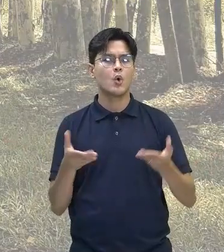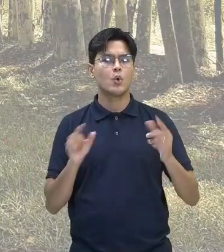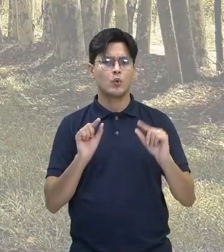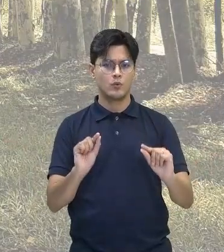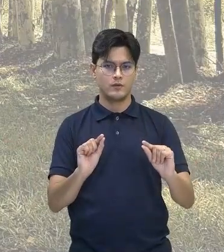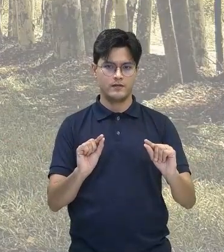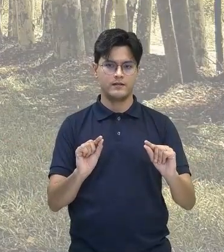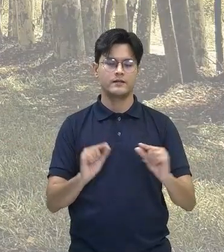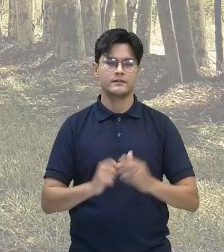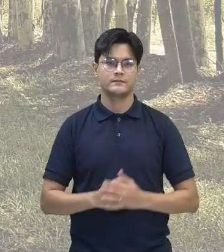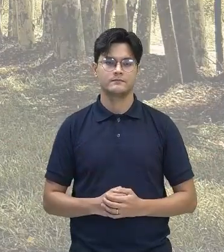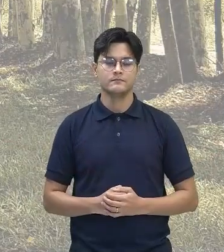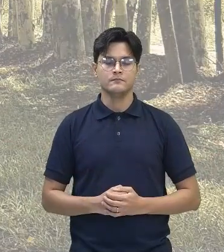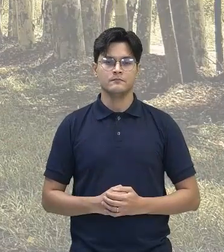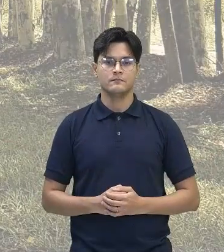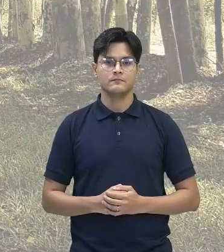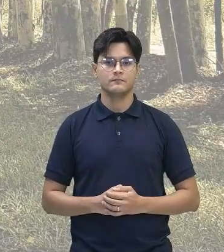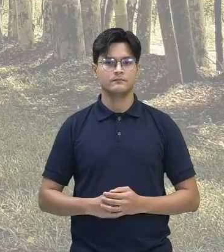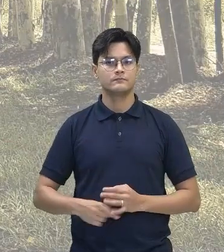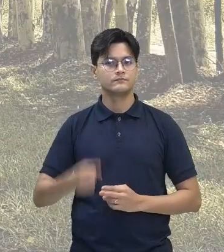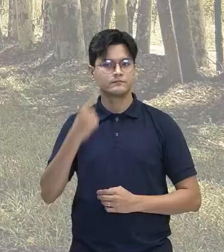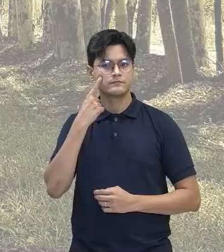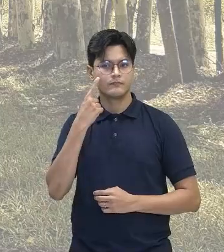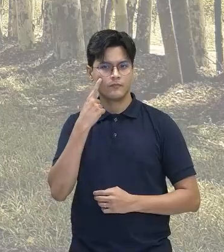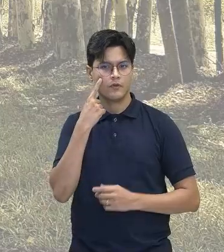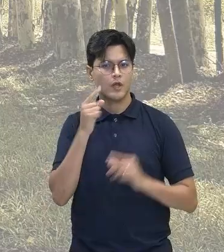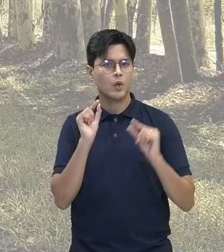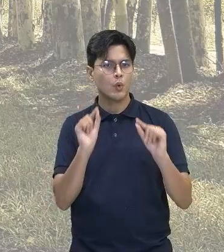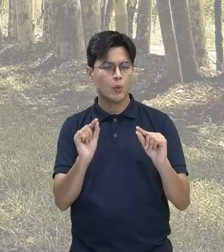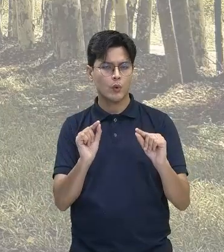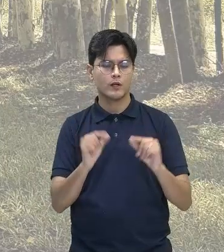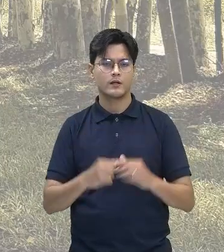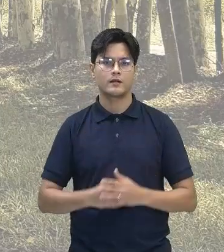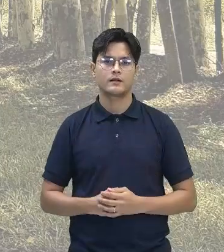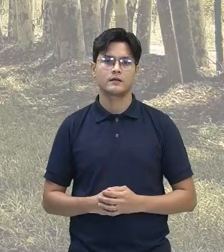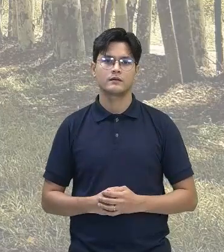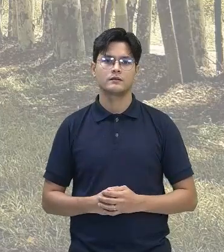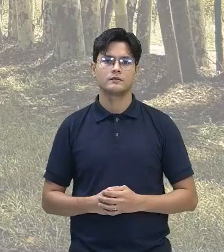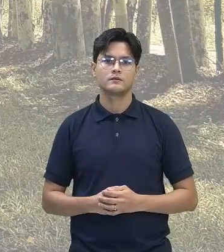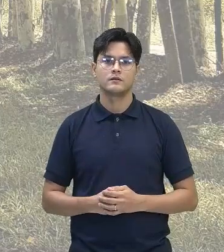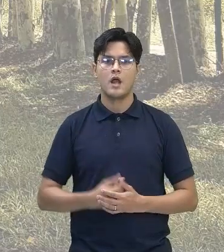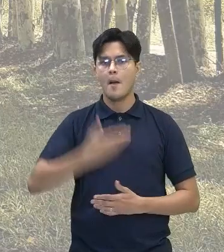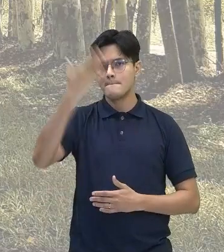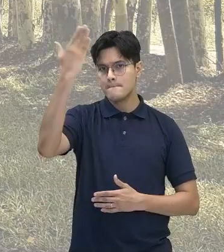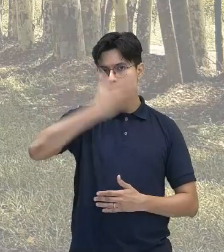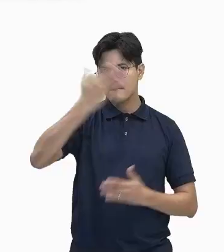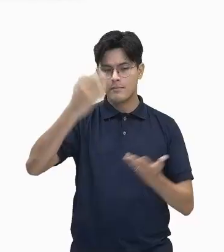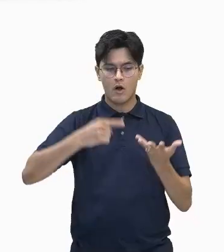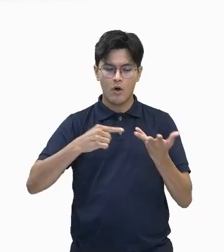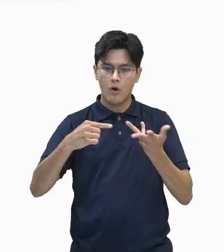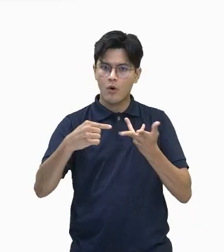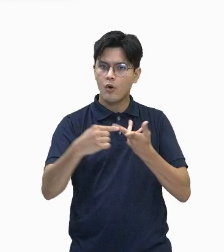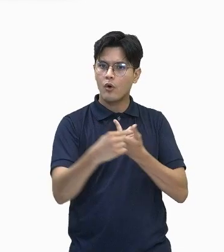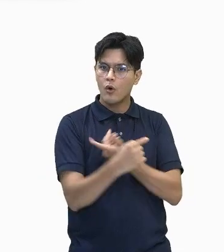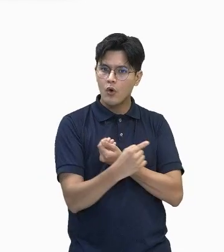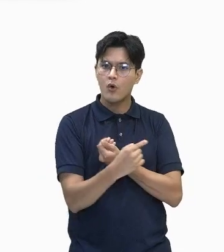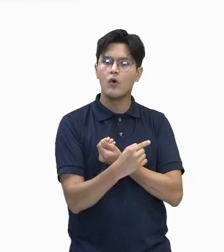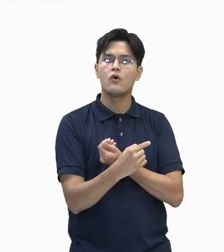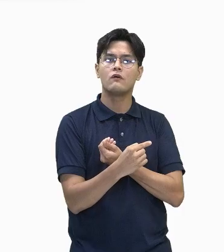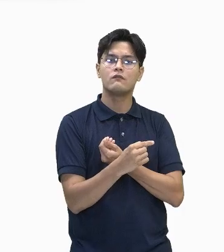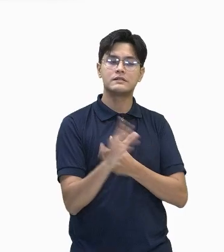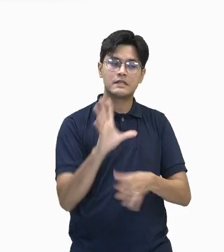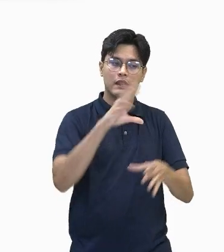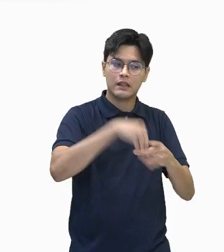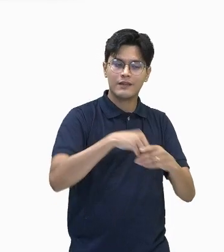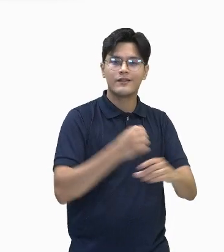vamos ver, ainda tratando da ótica física, evidências da natureza ondulatória da